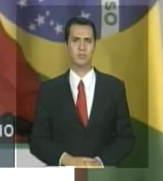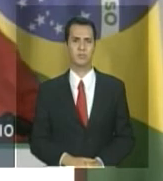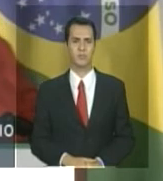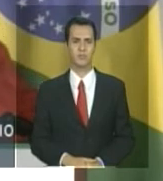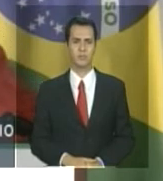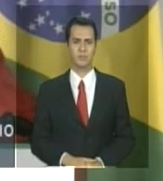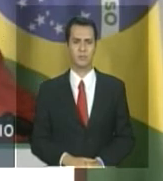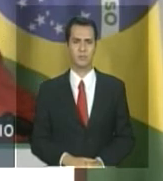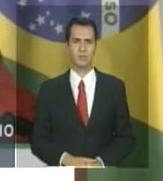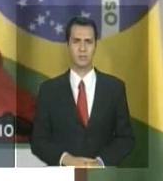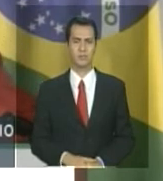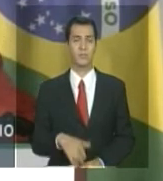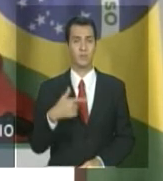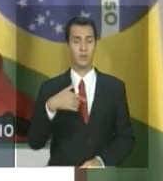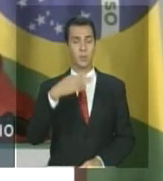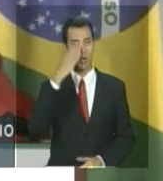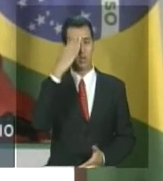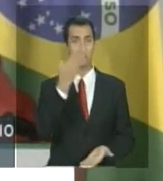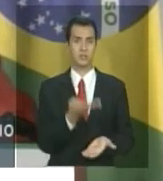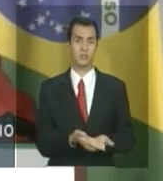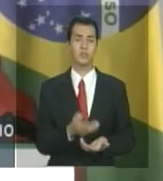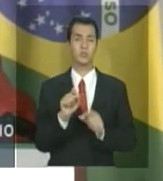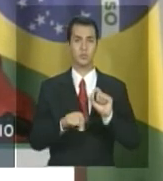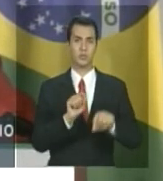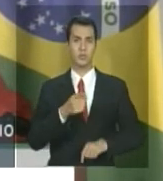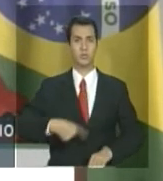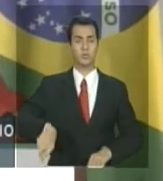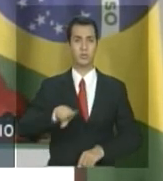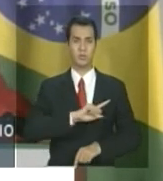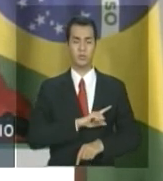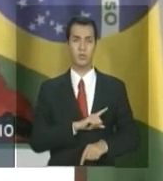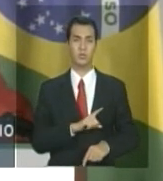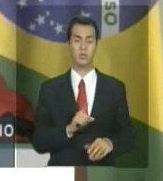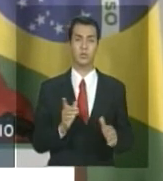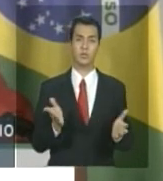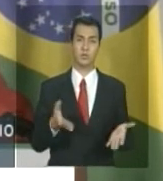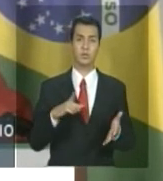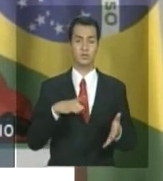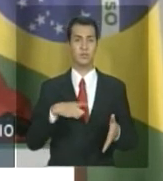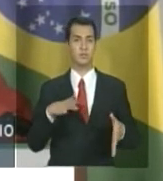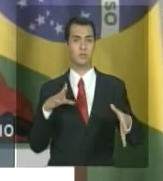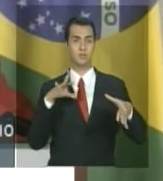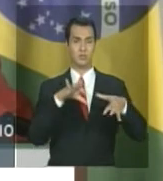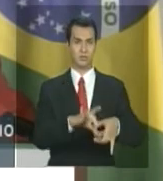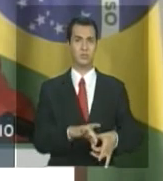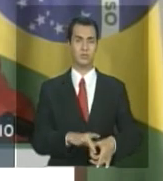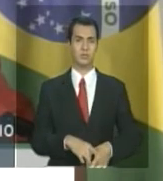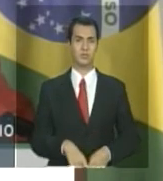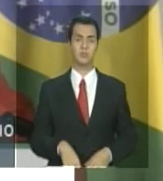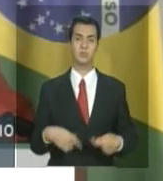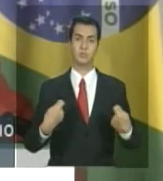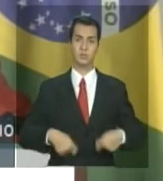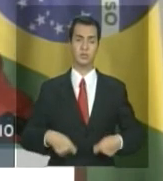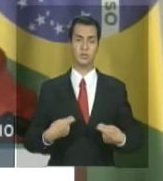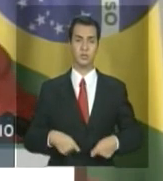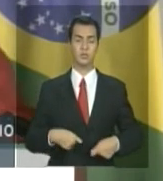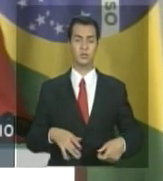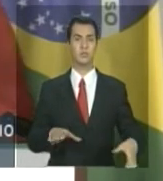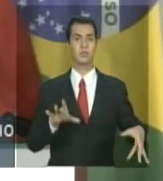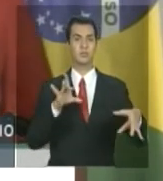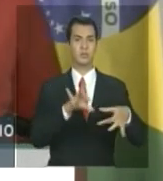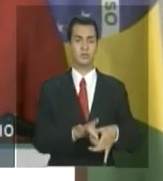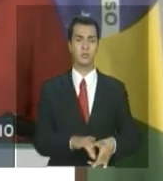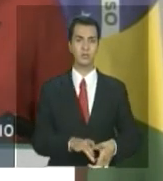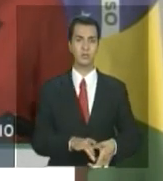Acredito que, para nós, será muito importante, nesse esforço de parceria, estabelecer